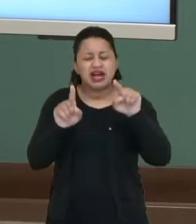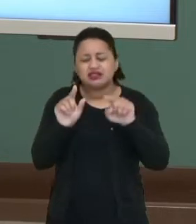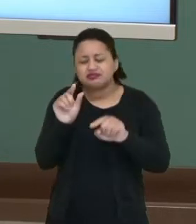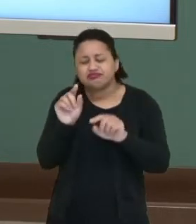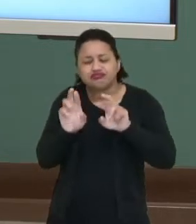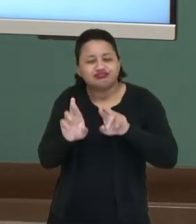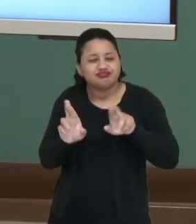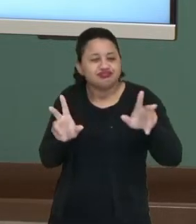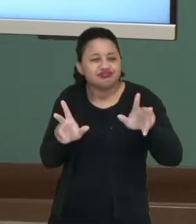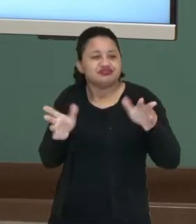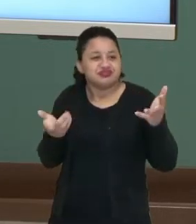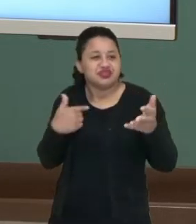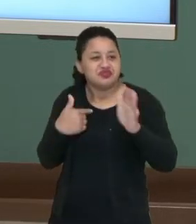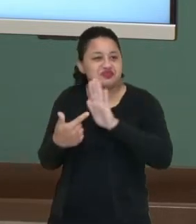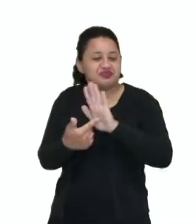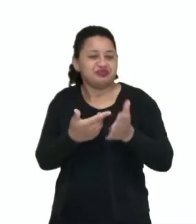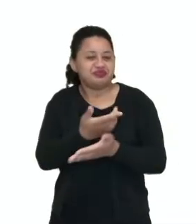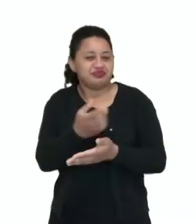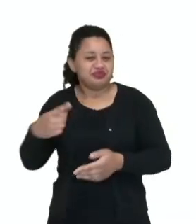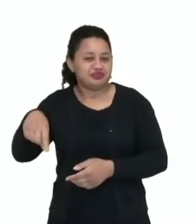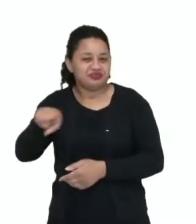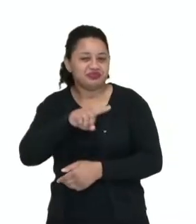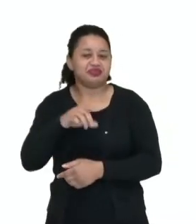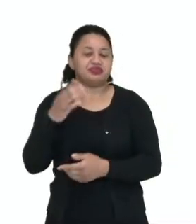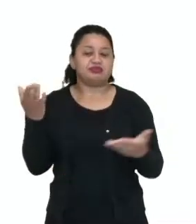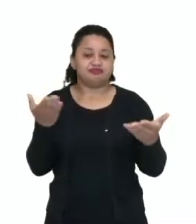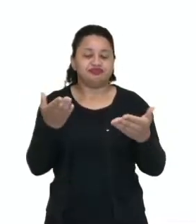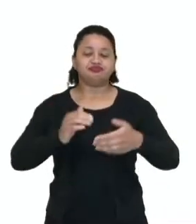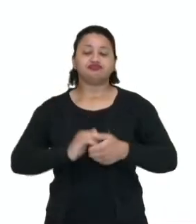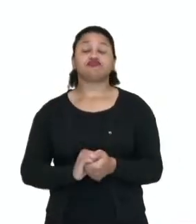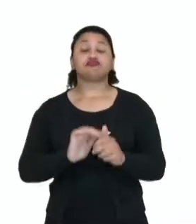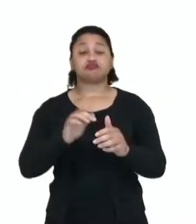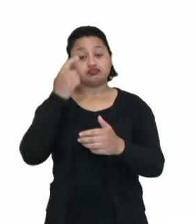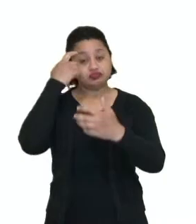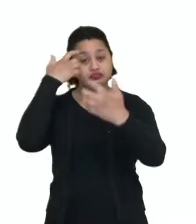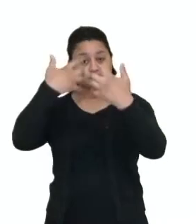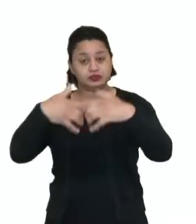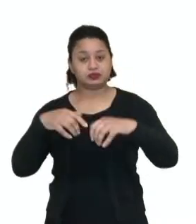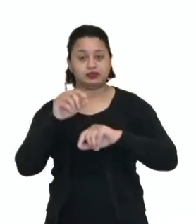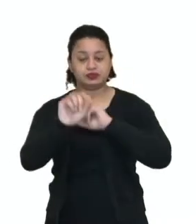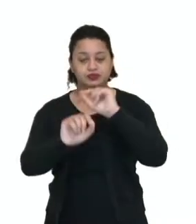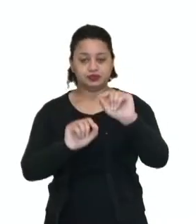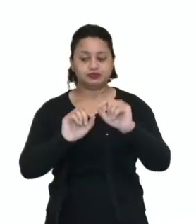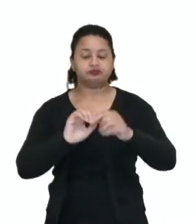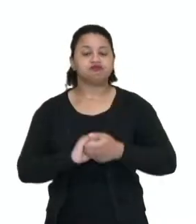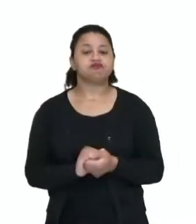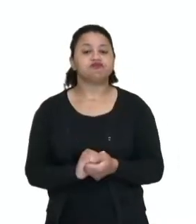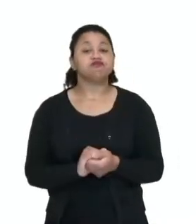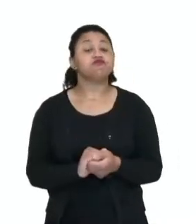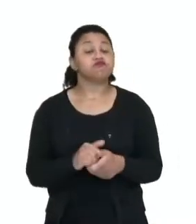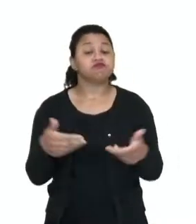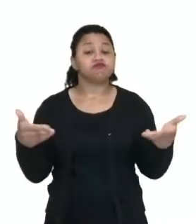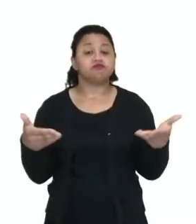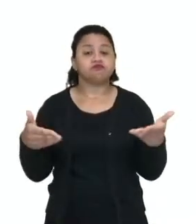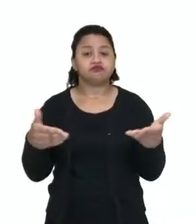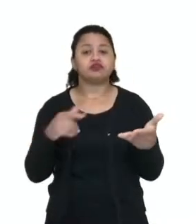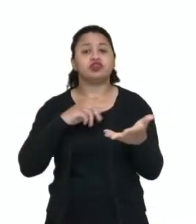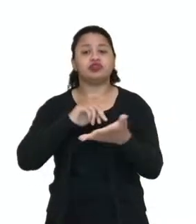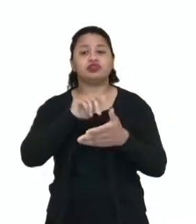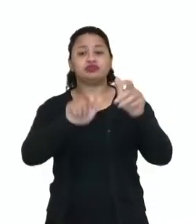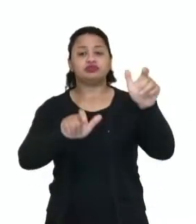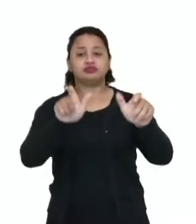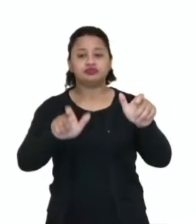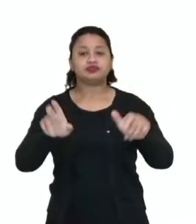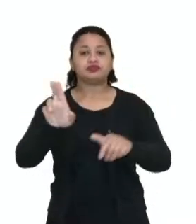diferente, tá? Pensa um pouquinho aí, vamos colocar você dentro do assunto. Atualmente, muitas pessoas usam